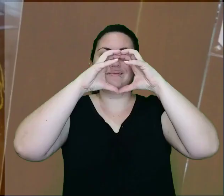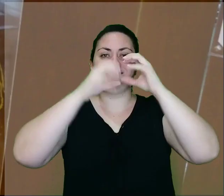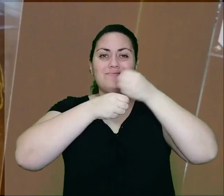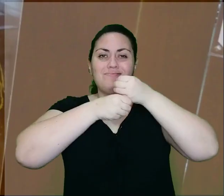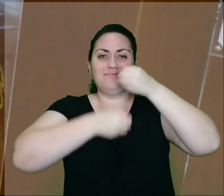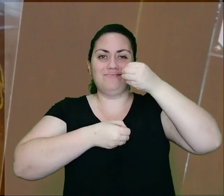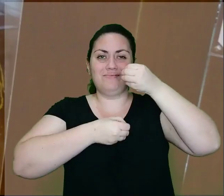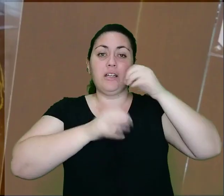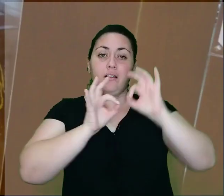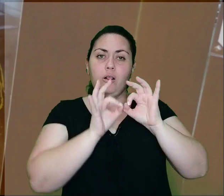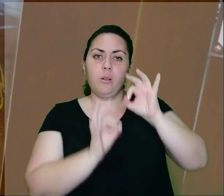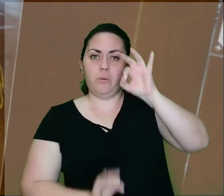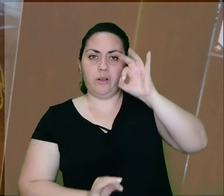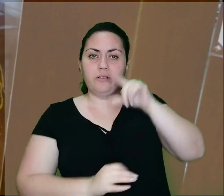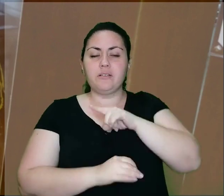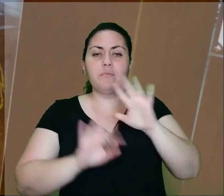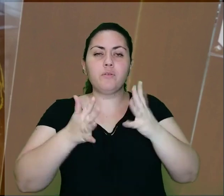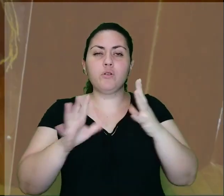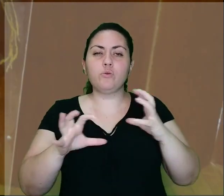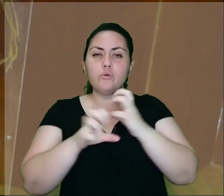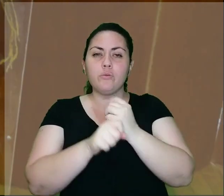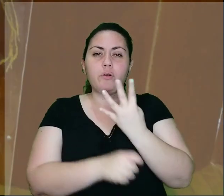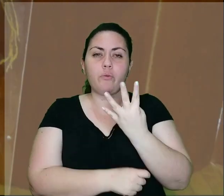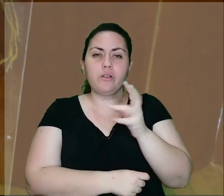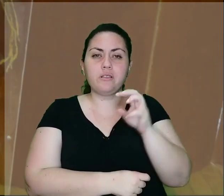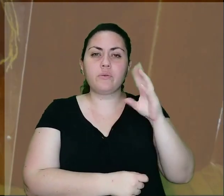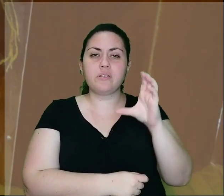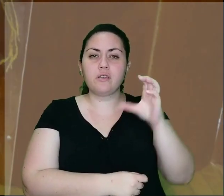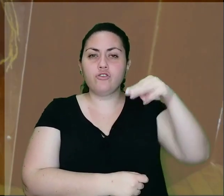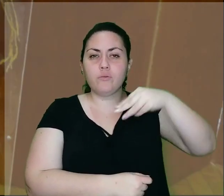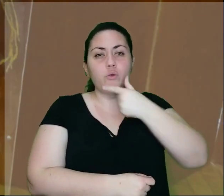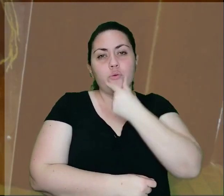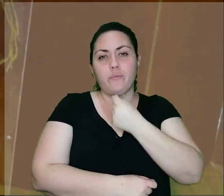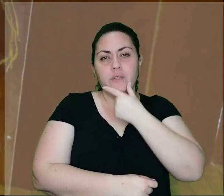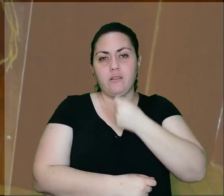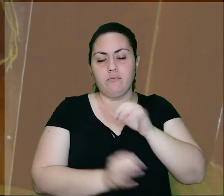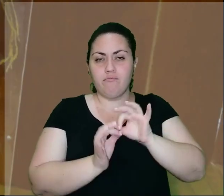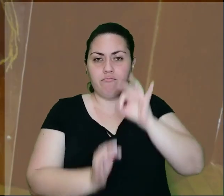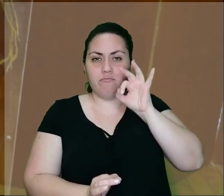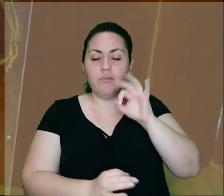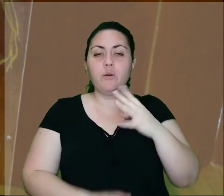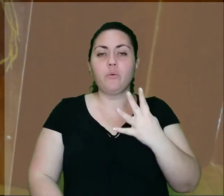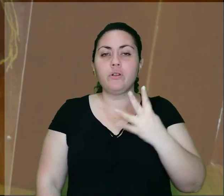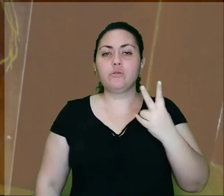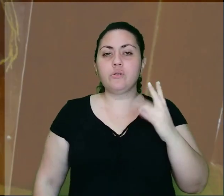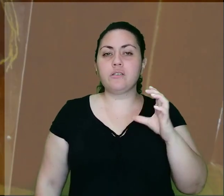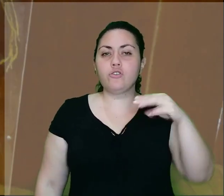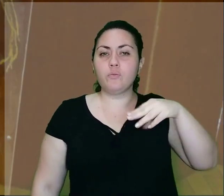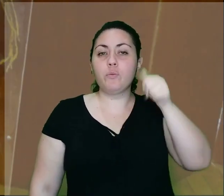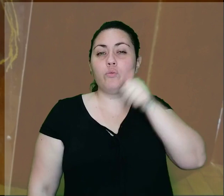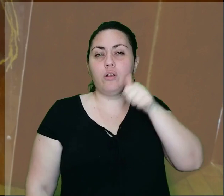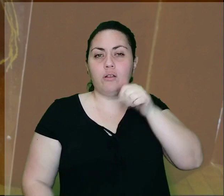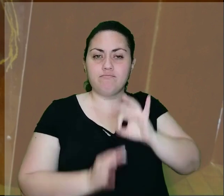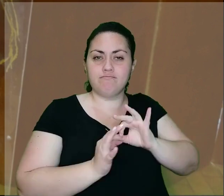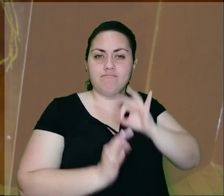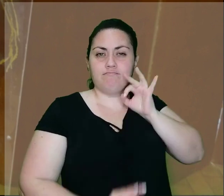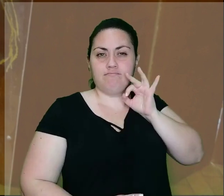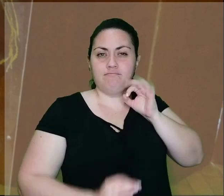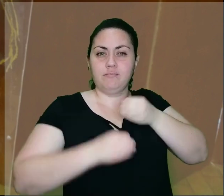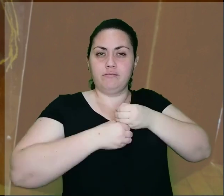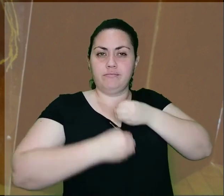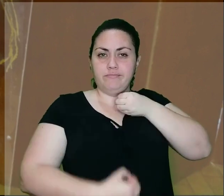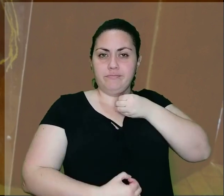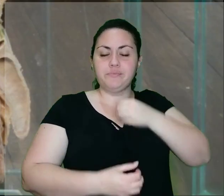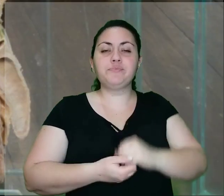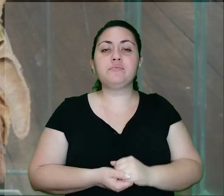sistema nervoso central que possui cerca de 45 centímetros de comprimento em homens e 42 centímetros em